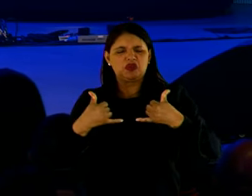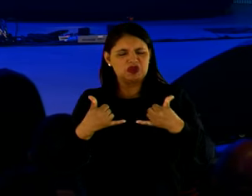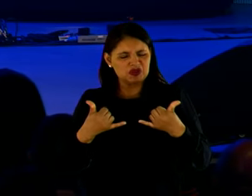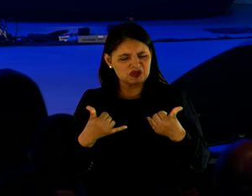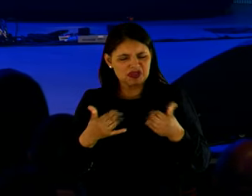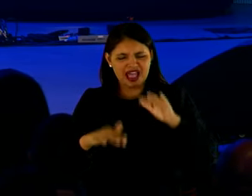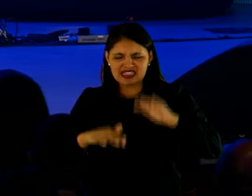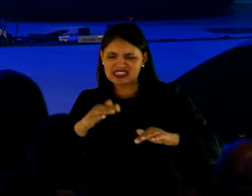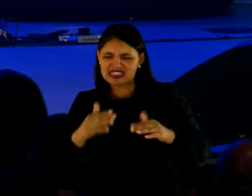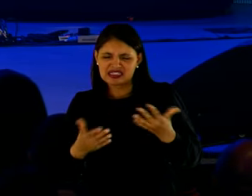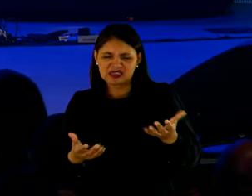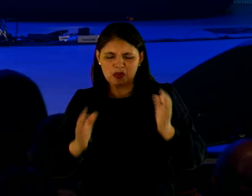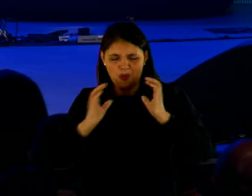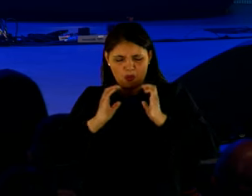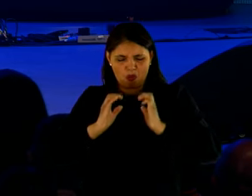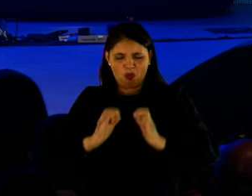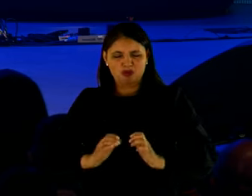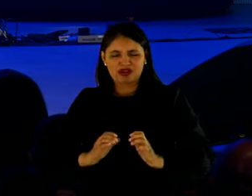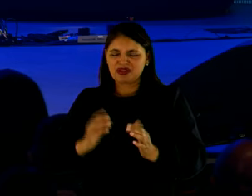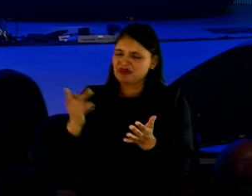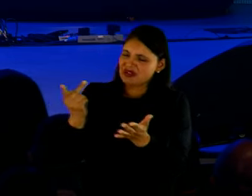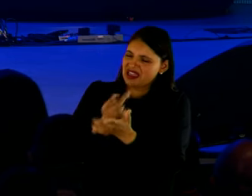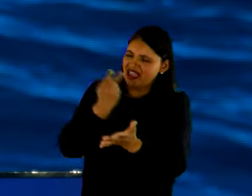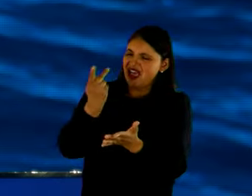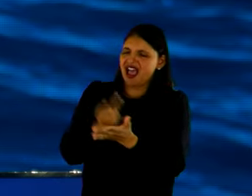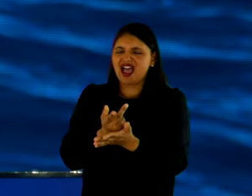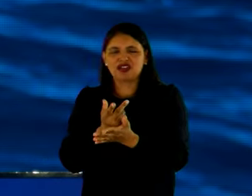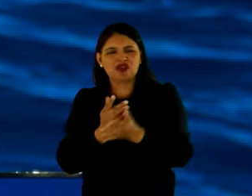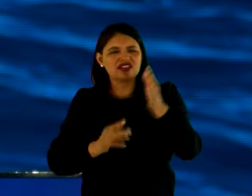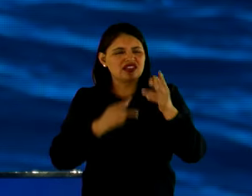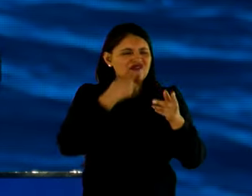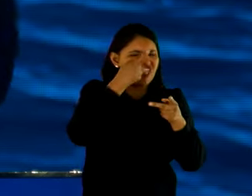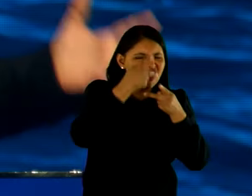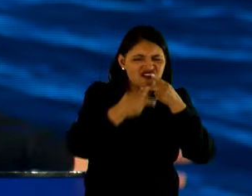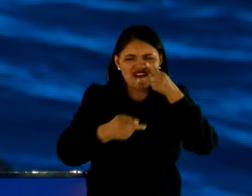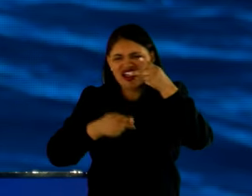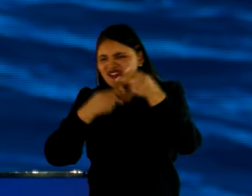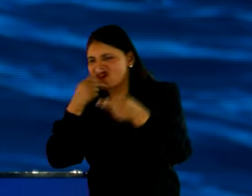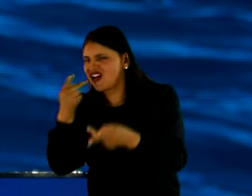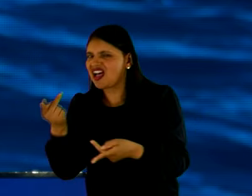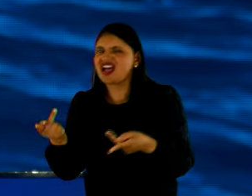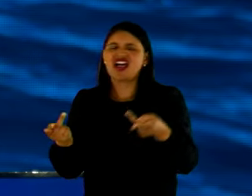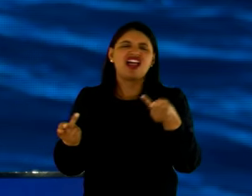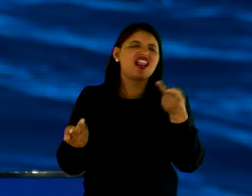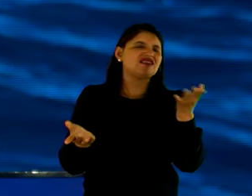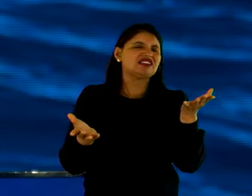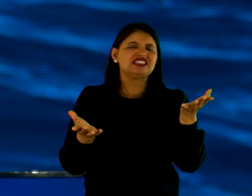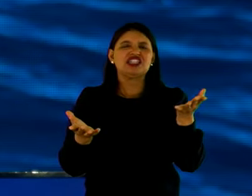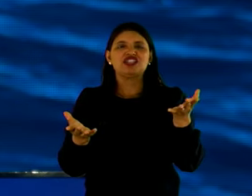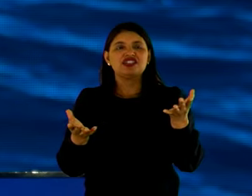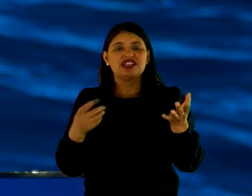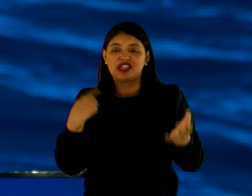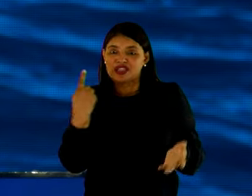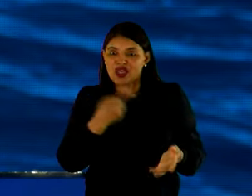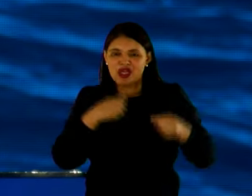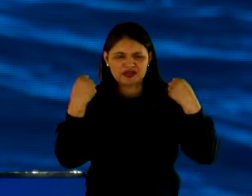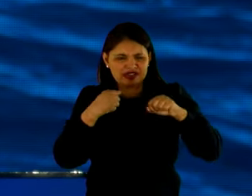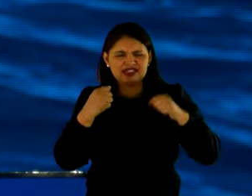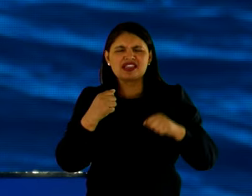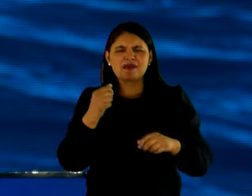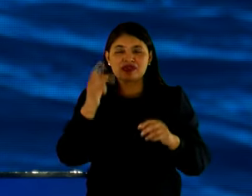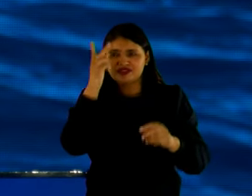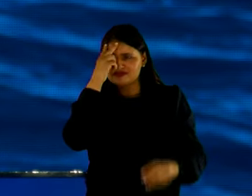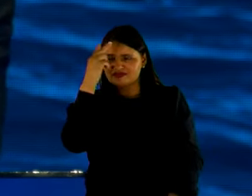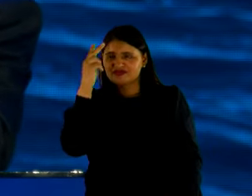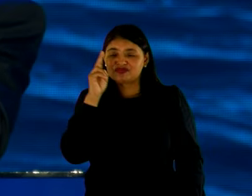atitudes erradas, os falatórios indevidos, murmuração, reconhecer, jogar fora